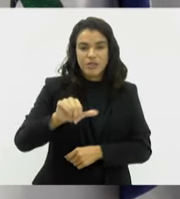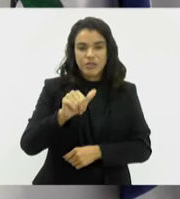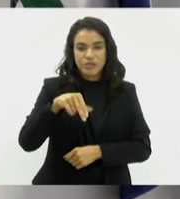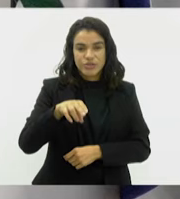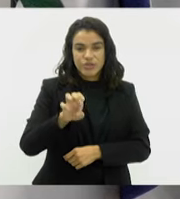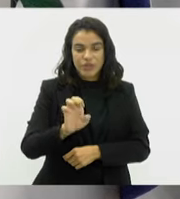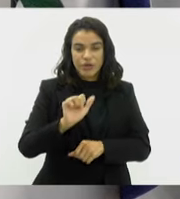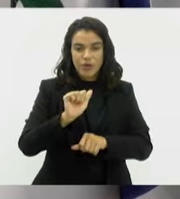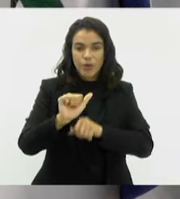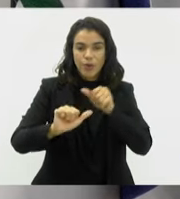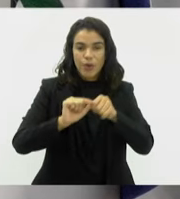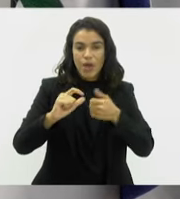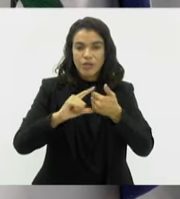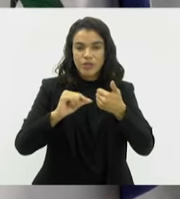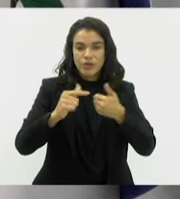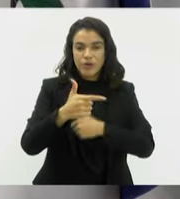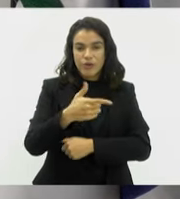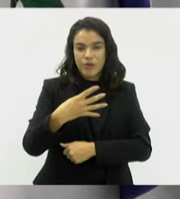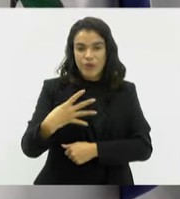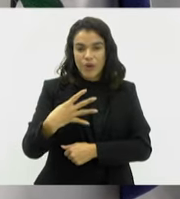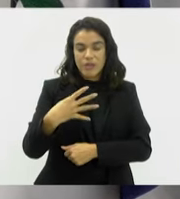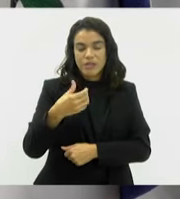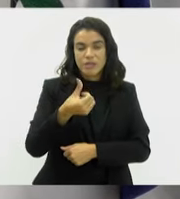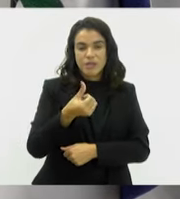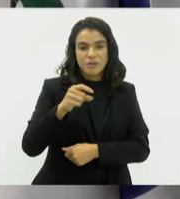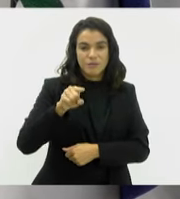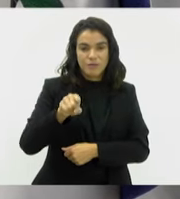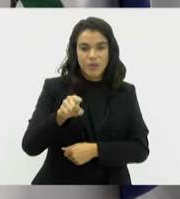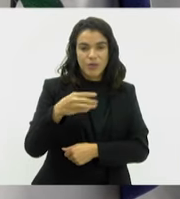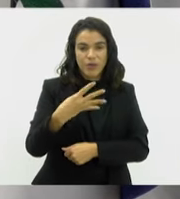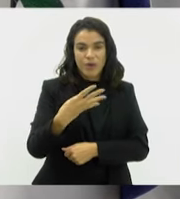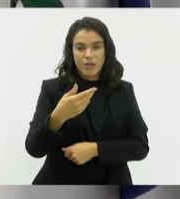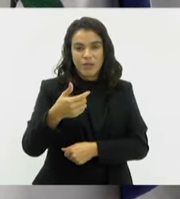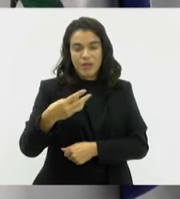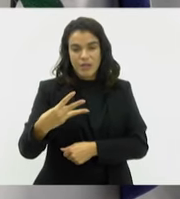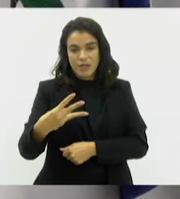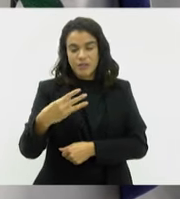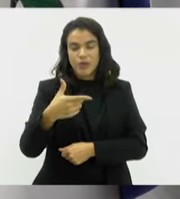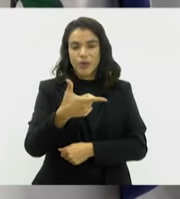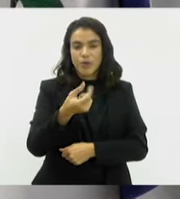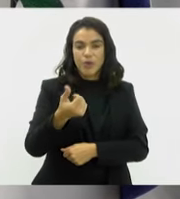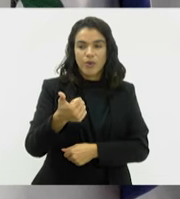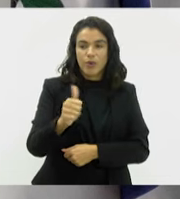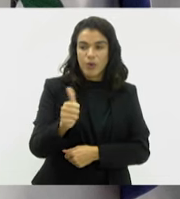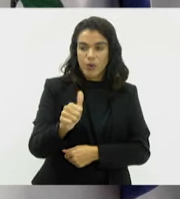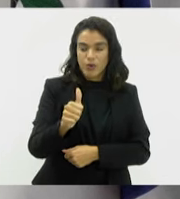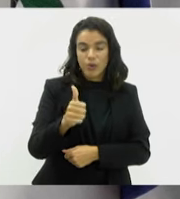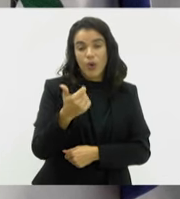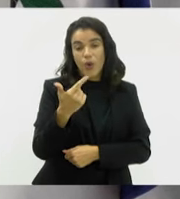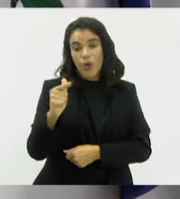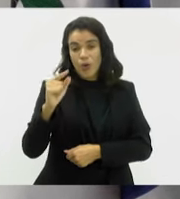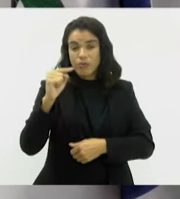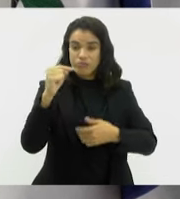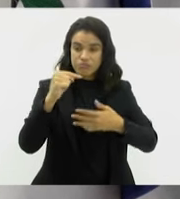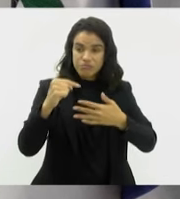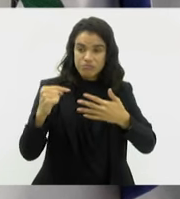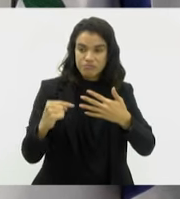artigo 24 da lei 6.043, de 19 de setembro de 2011, e dá outras